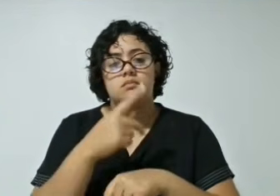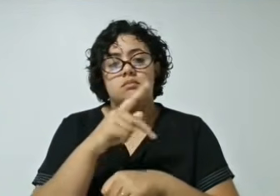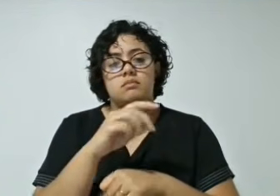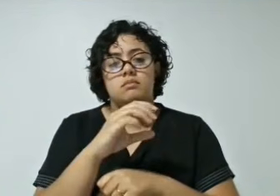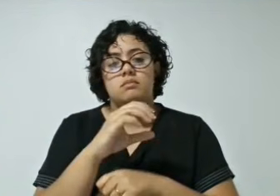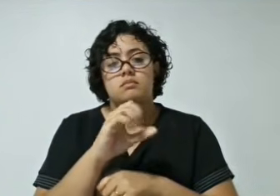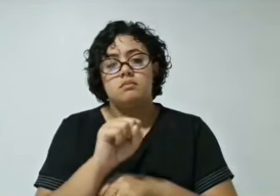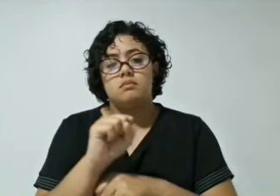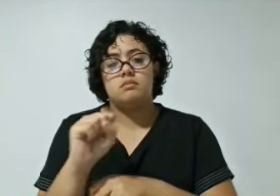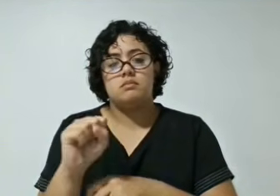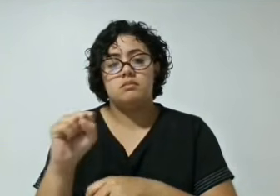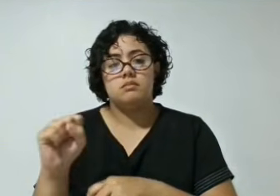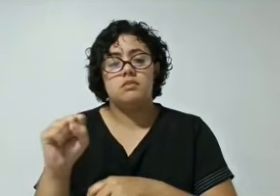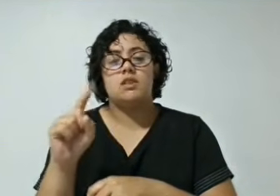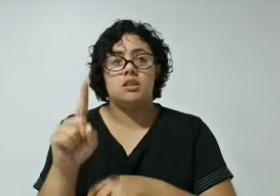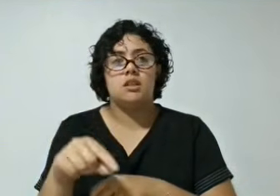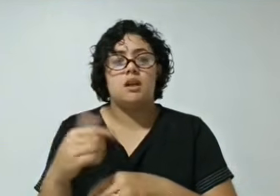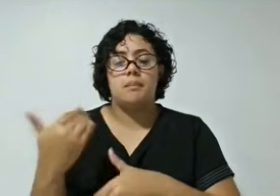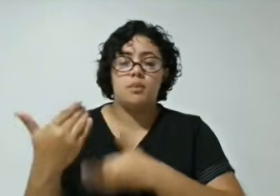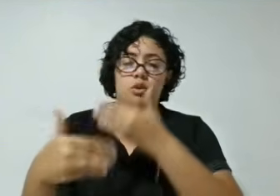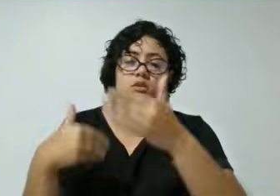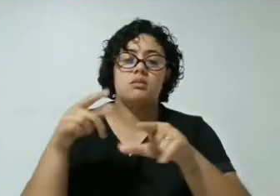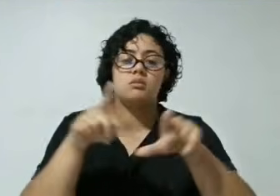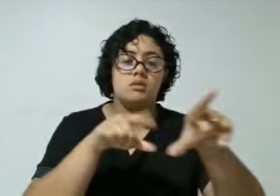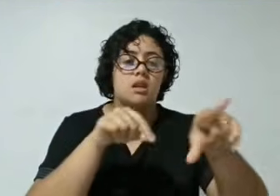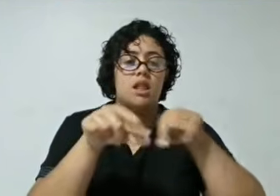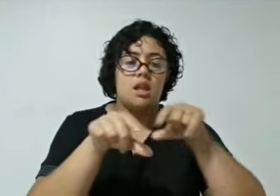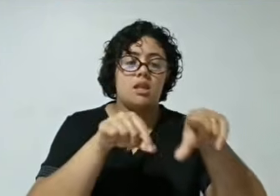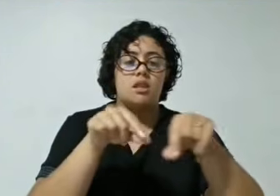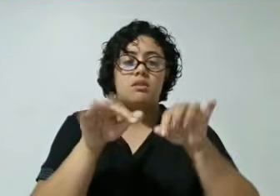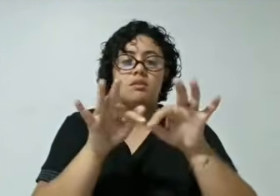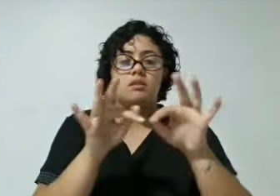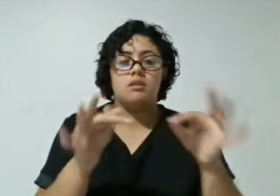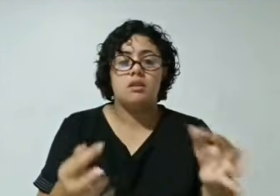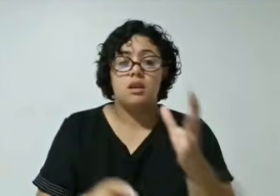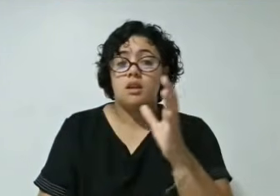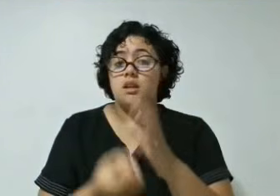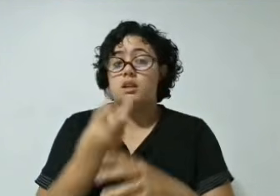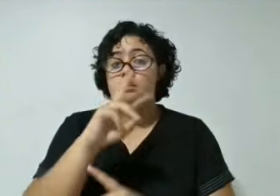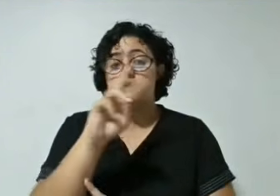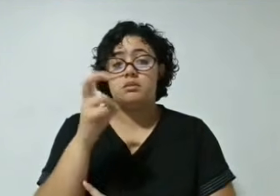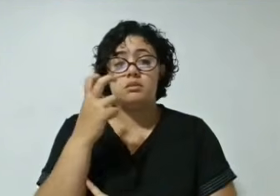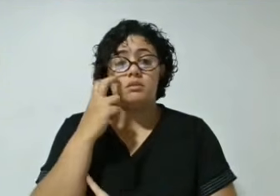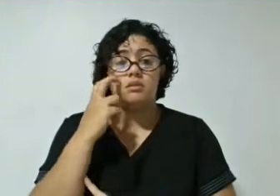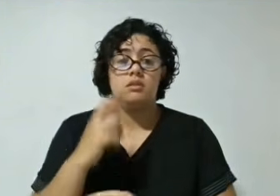Processo Seletivo Simplificado para a Produção Cultural, enfim,